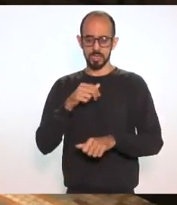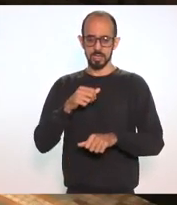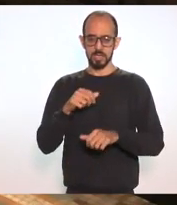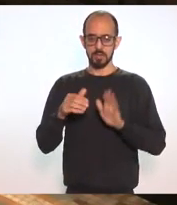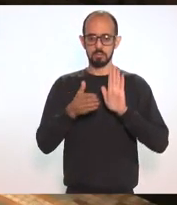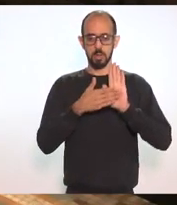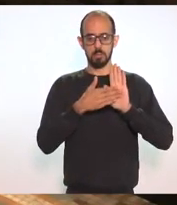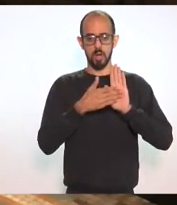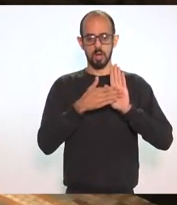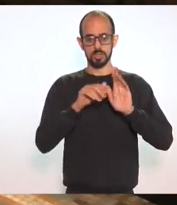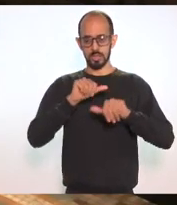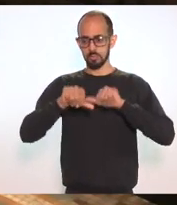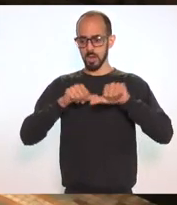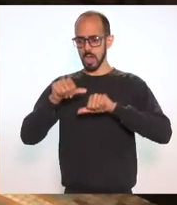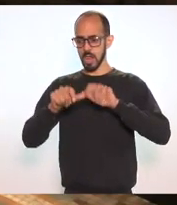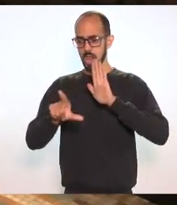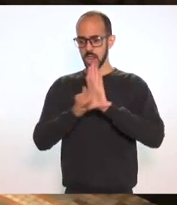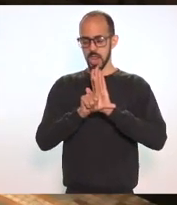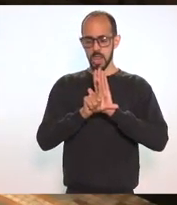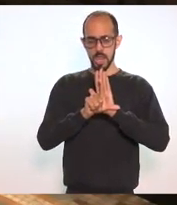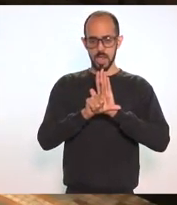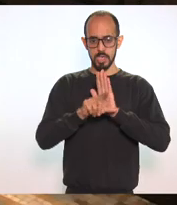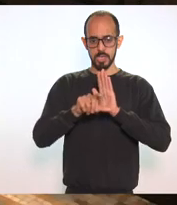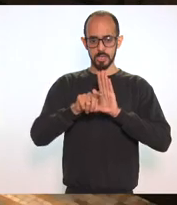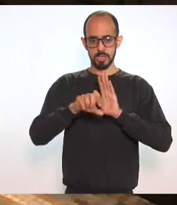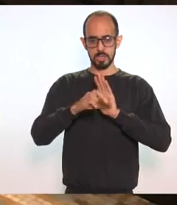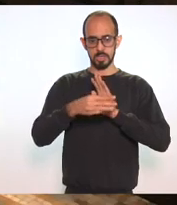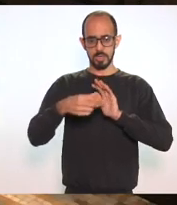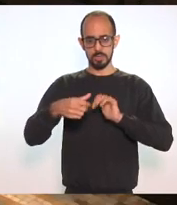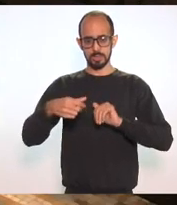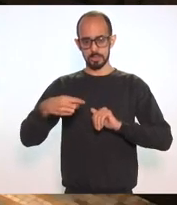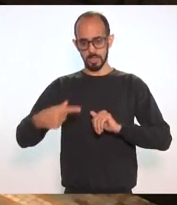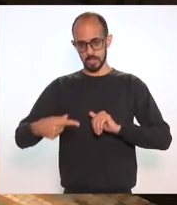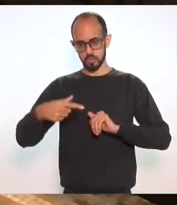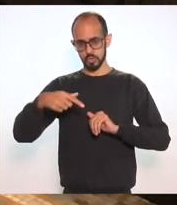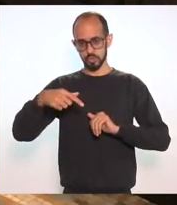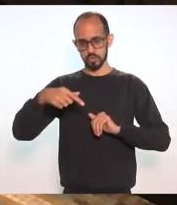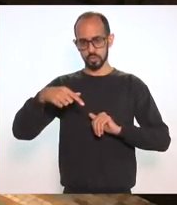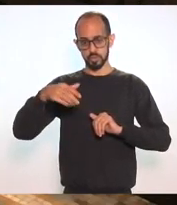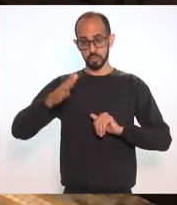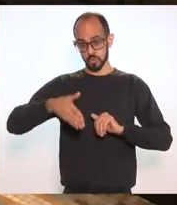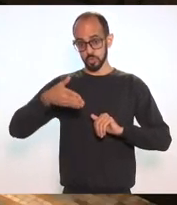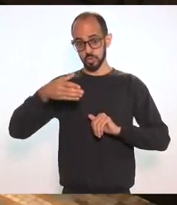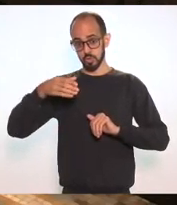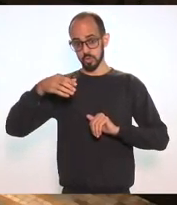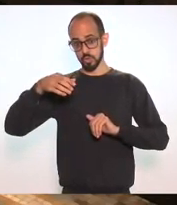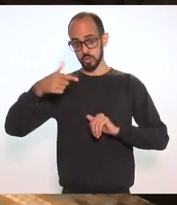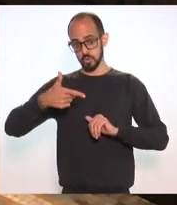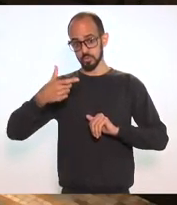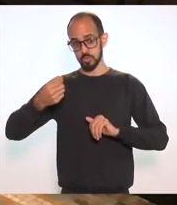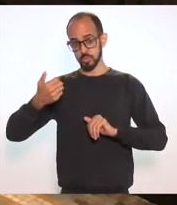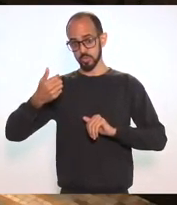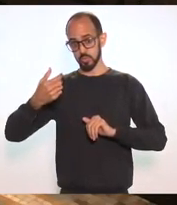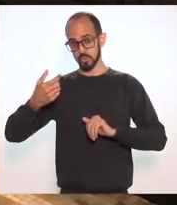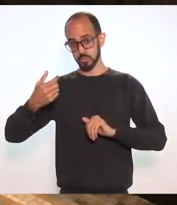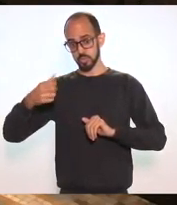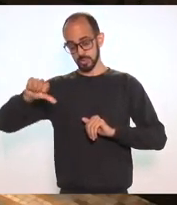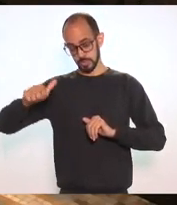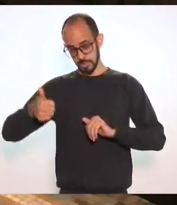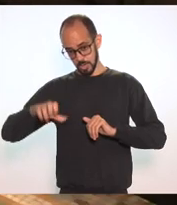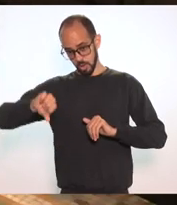está em vigor, que é 8.637 de 2019, para incluir a capacitação de servidores dos órgãos de segurança